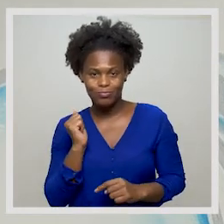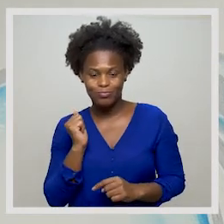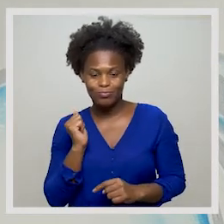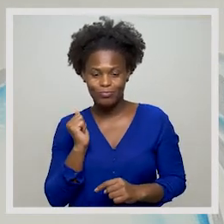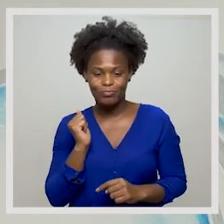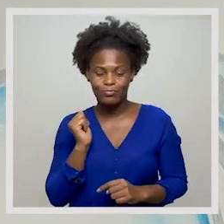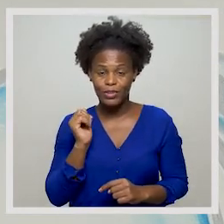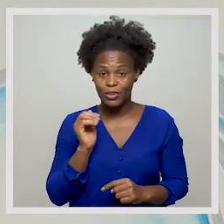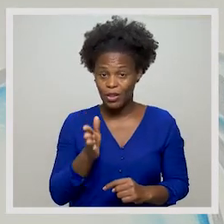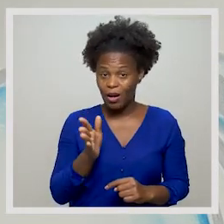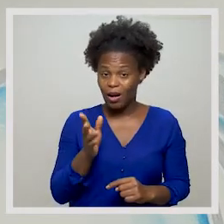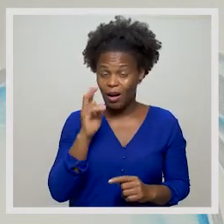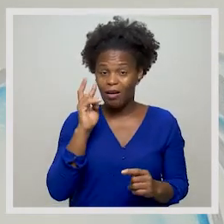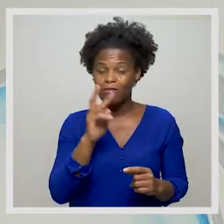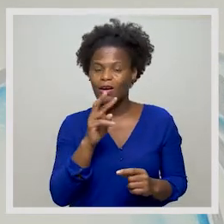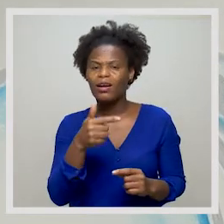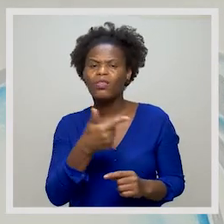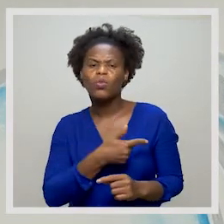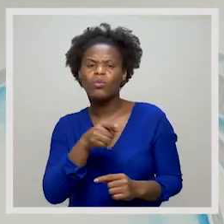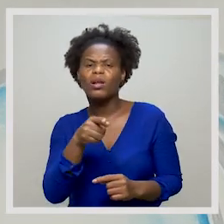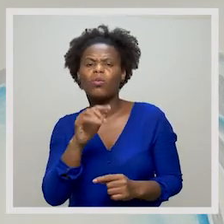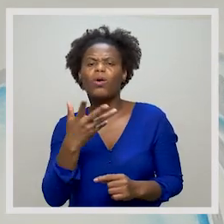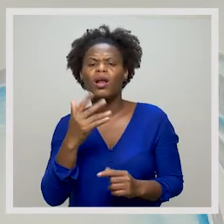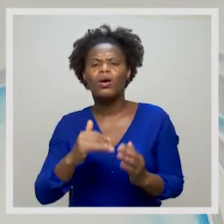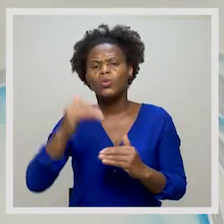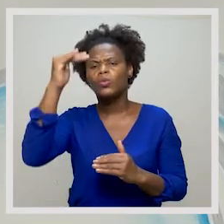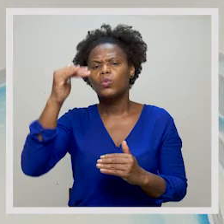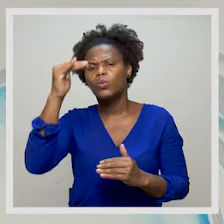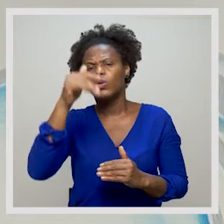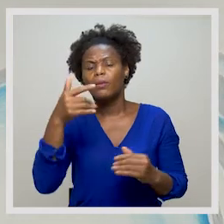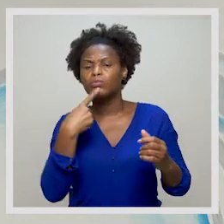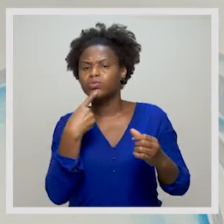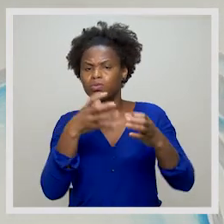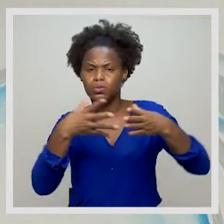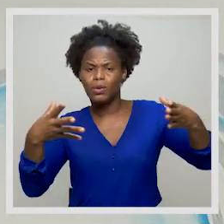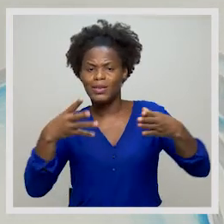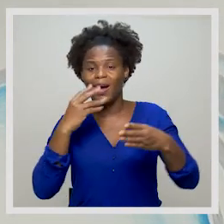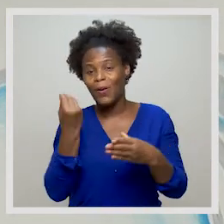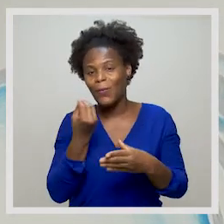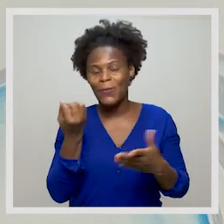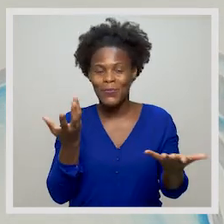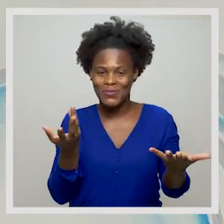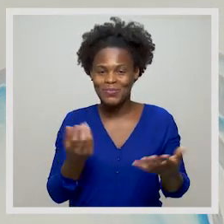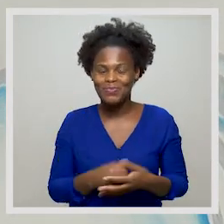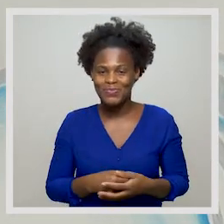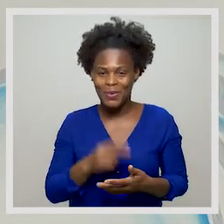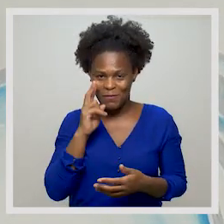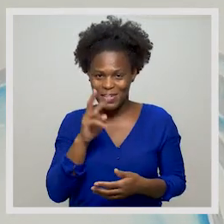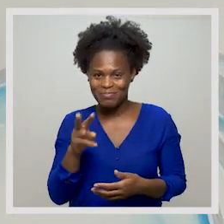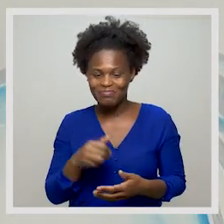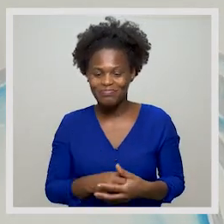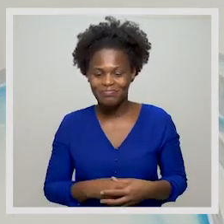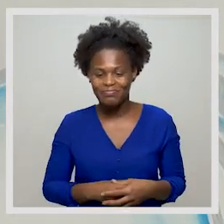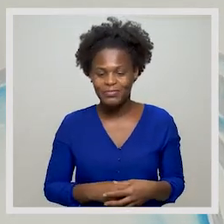consigo imaginar, naquela turma, qual é a estatura da maioria dos alunos.